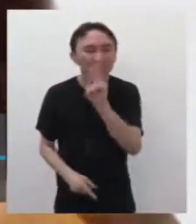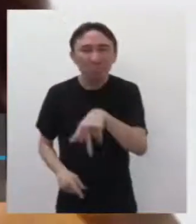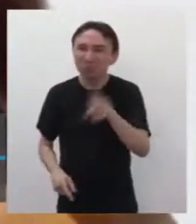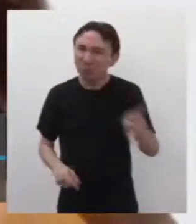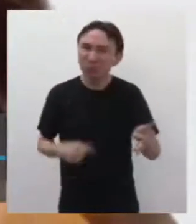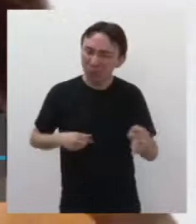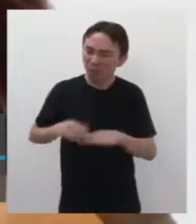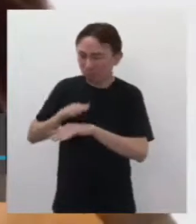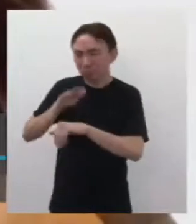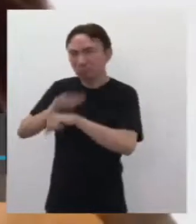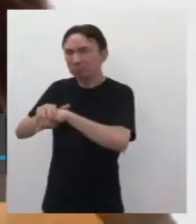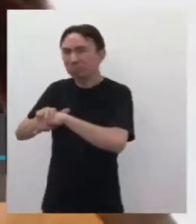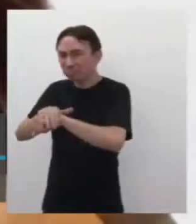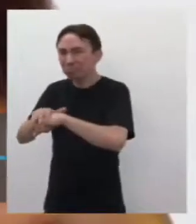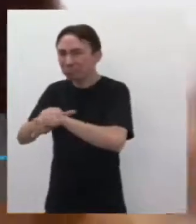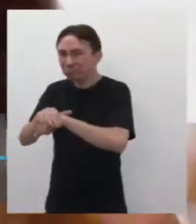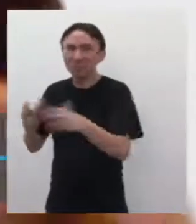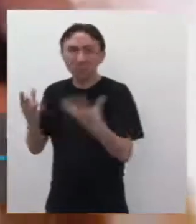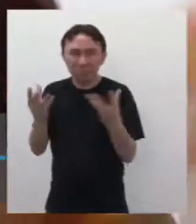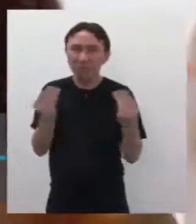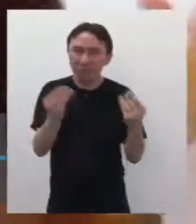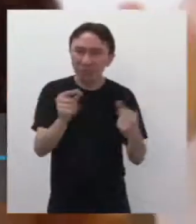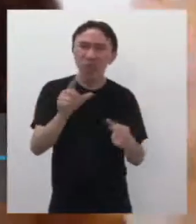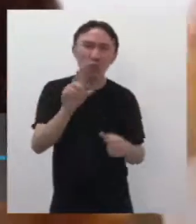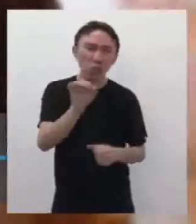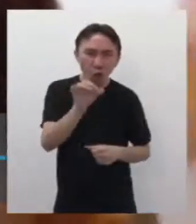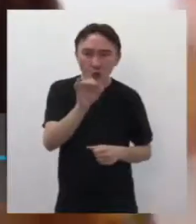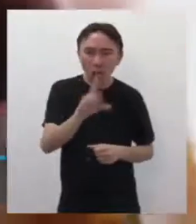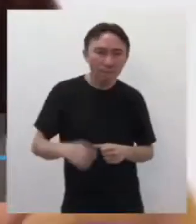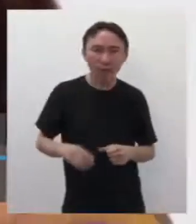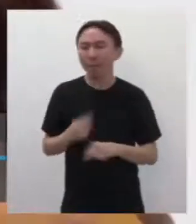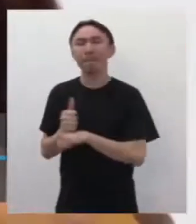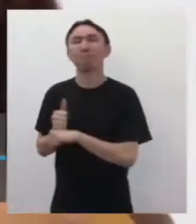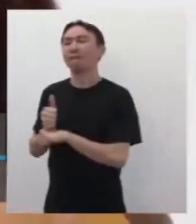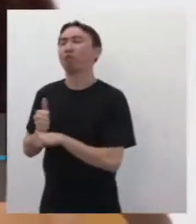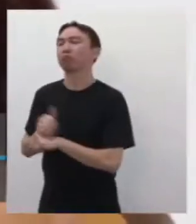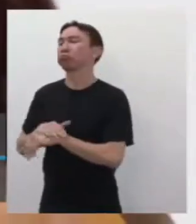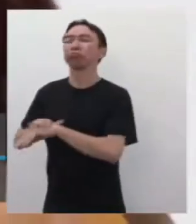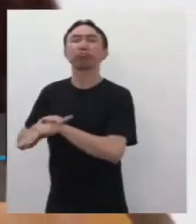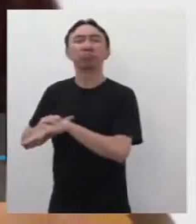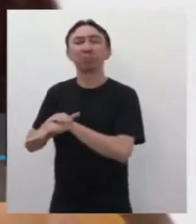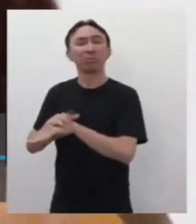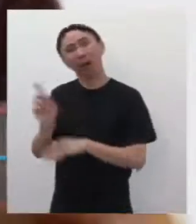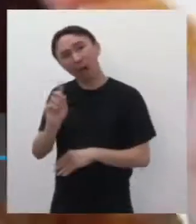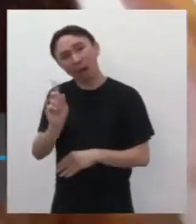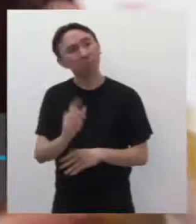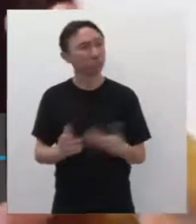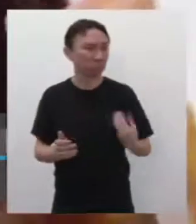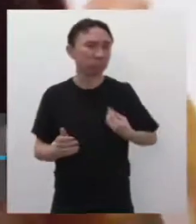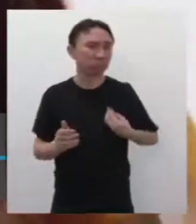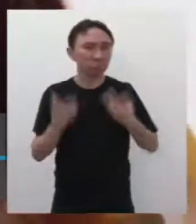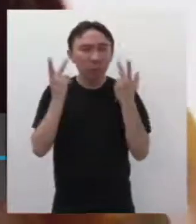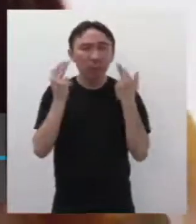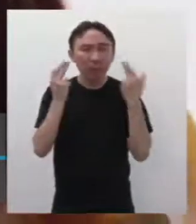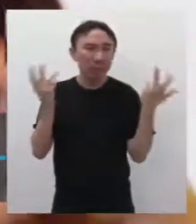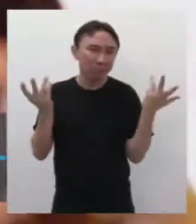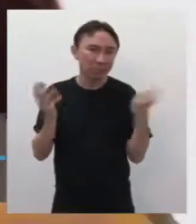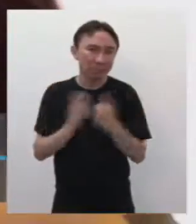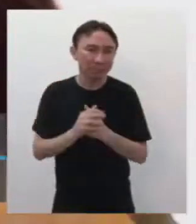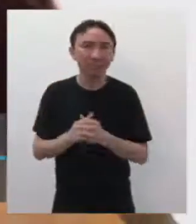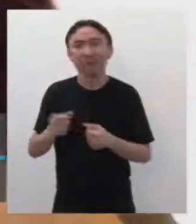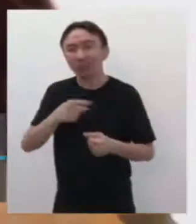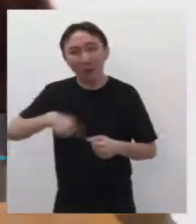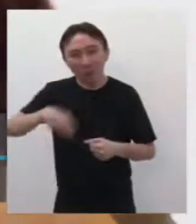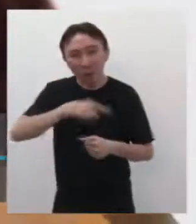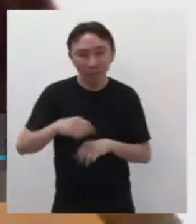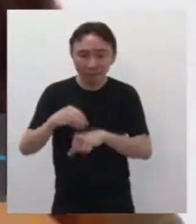até não só profissionalmente, mas toda a minha vida está no meio dessa área mesmo, a gente vem recomendando a sala de